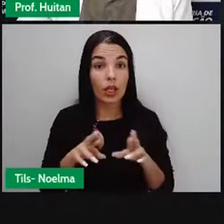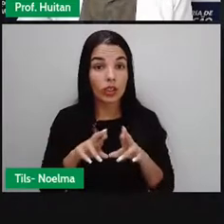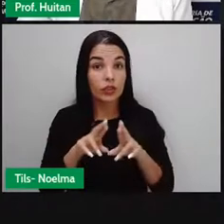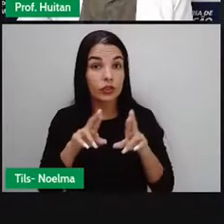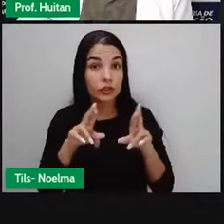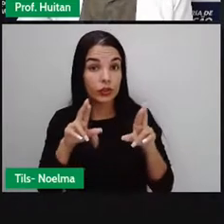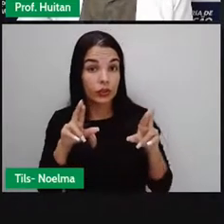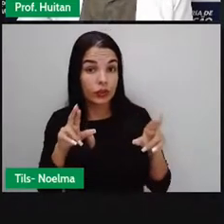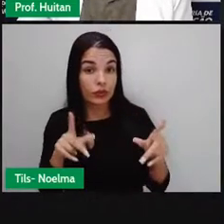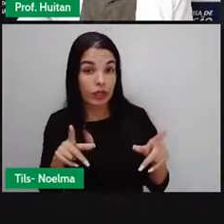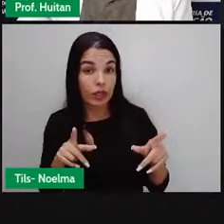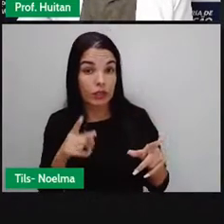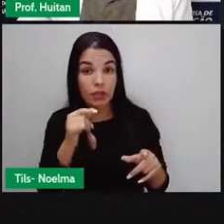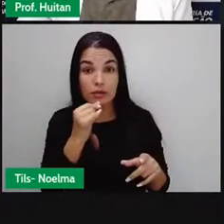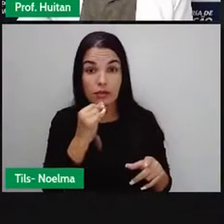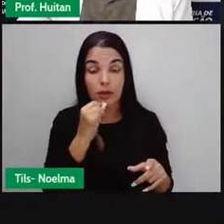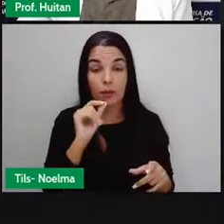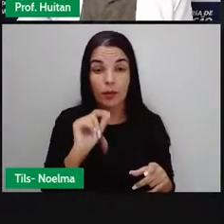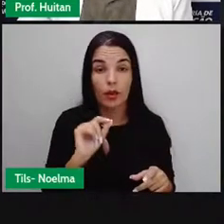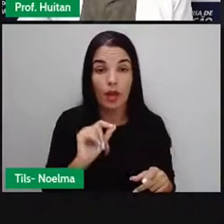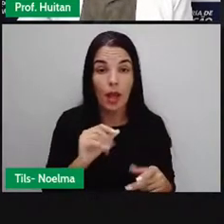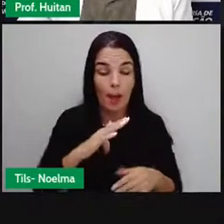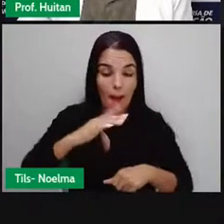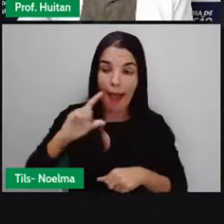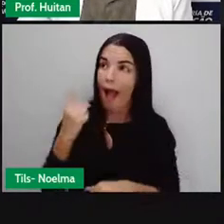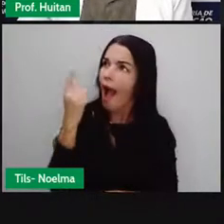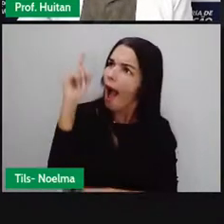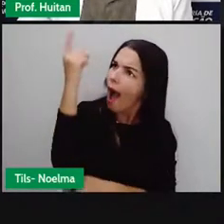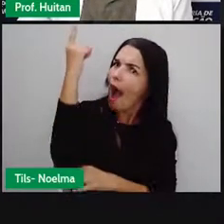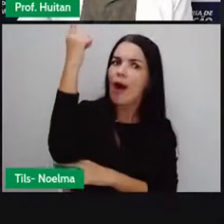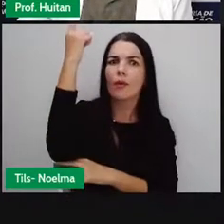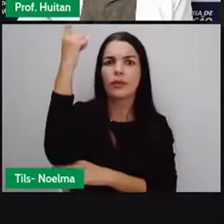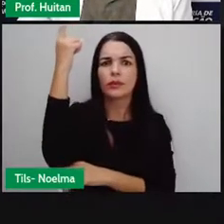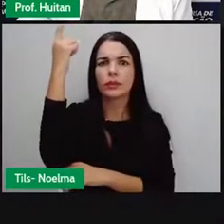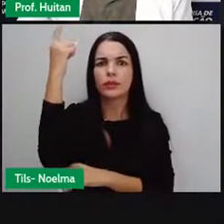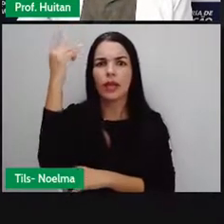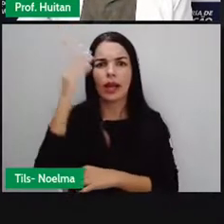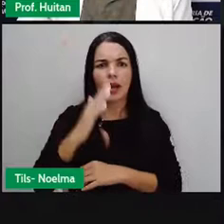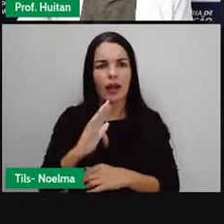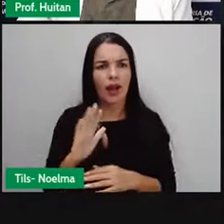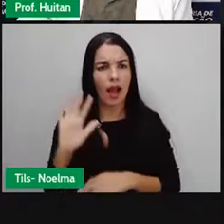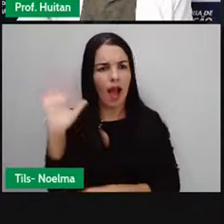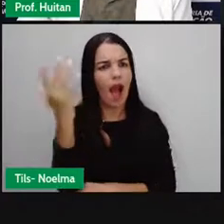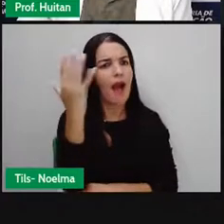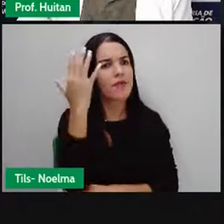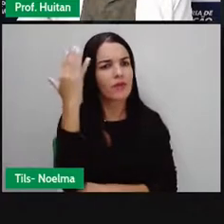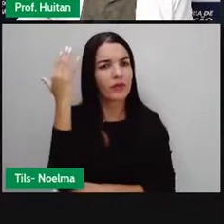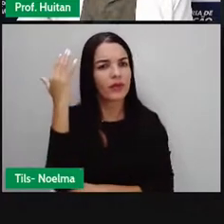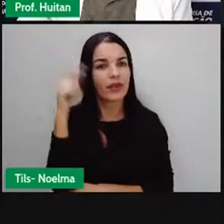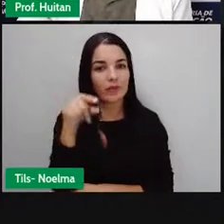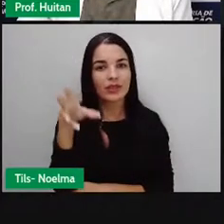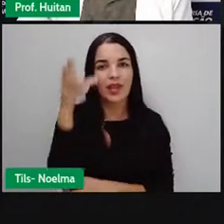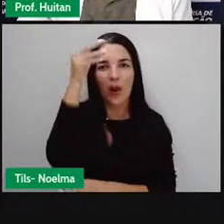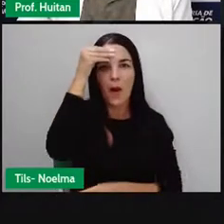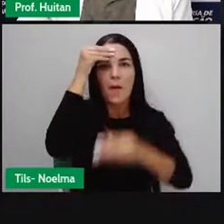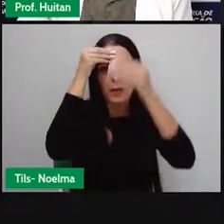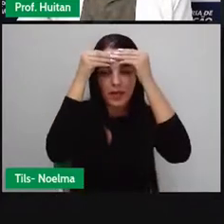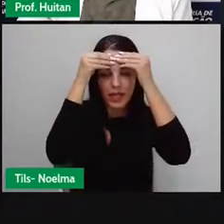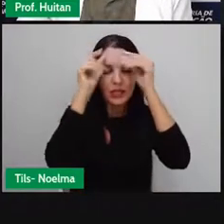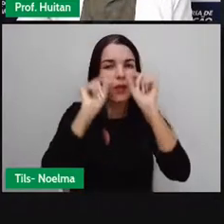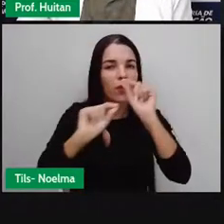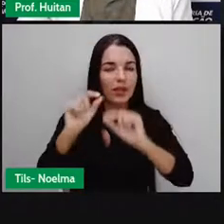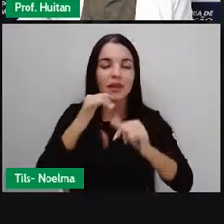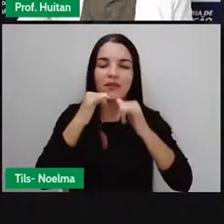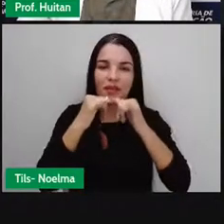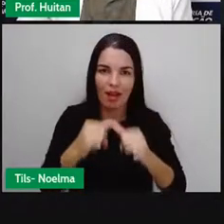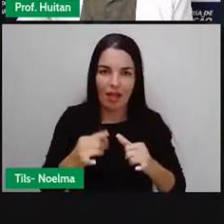muito alta esta árvore, não tem verbo, mas tem sentido completo. Você compreende exatamente o que ela quer